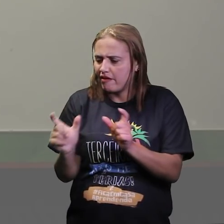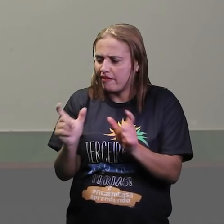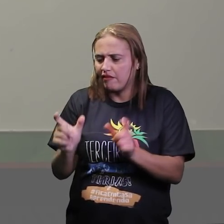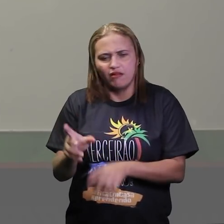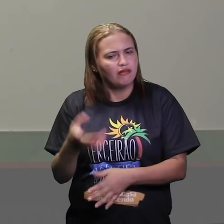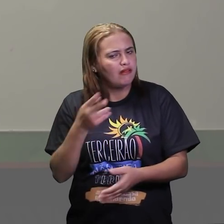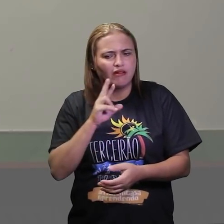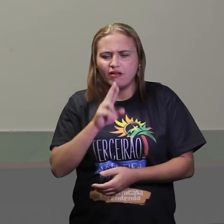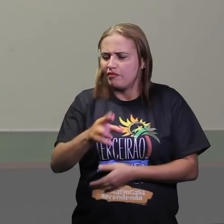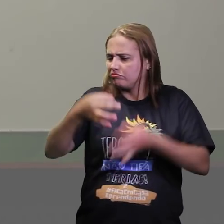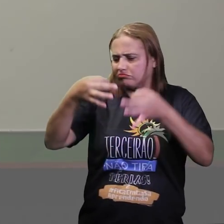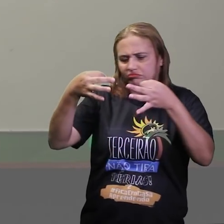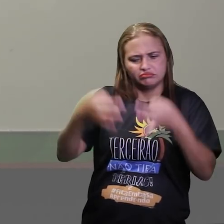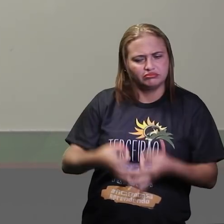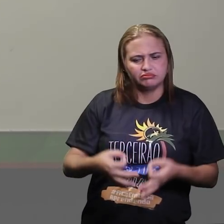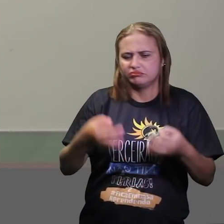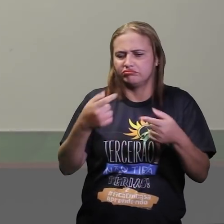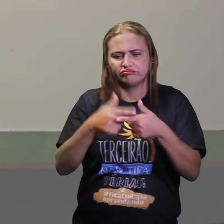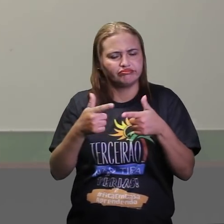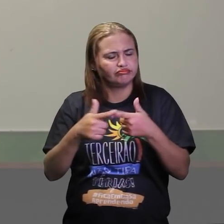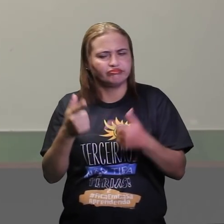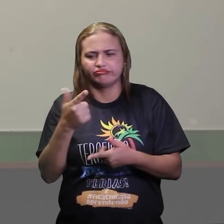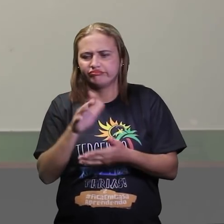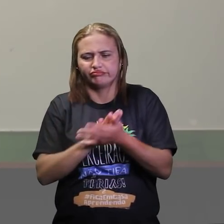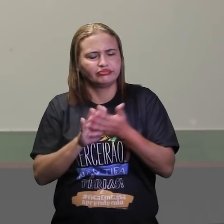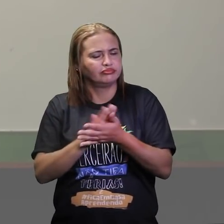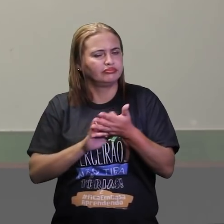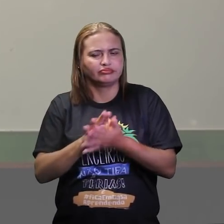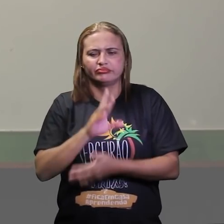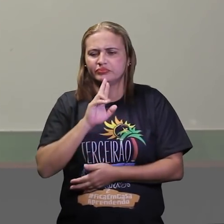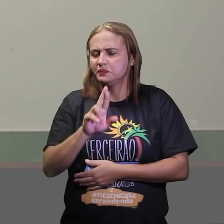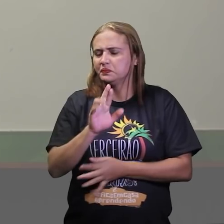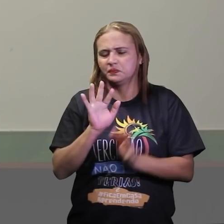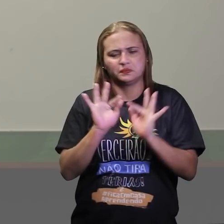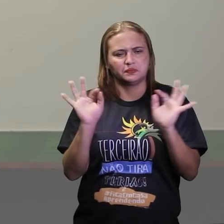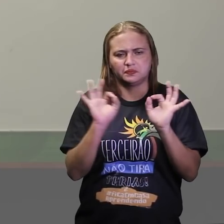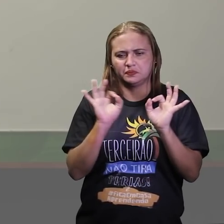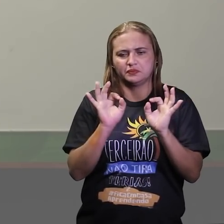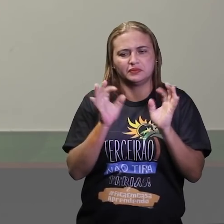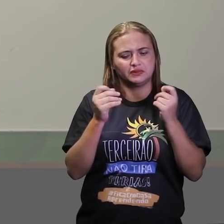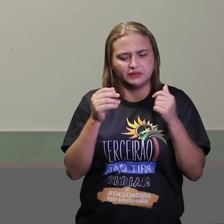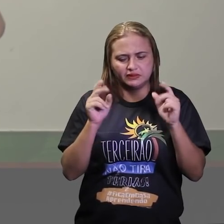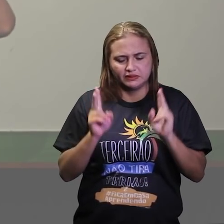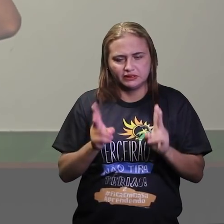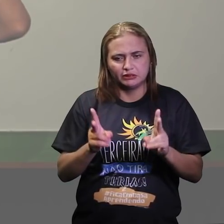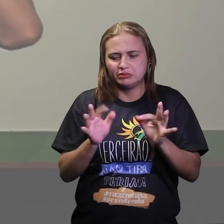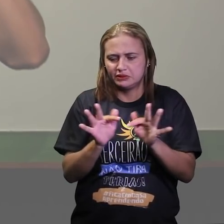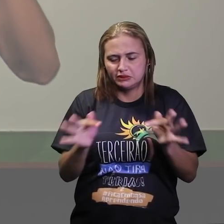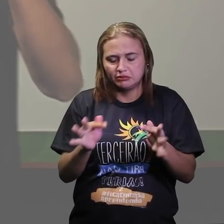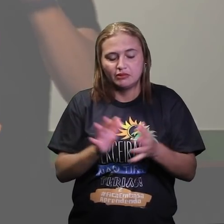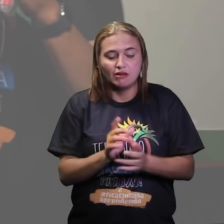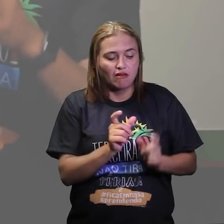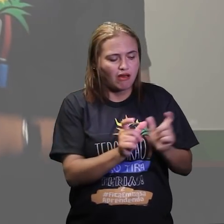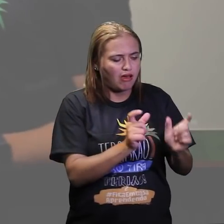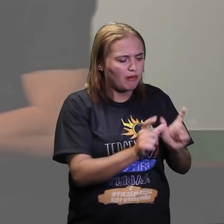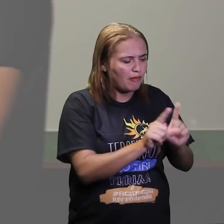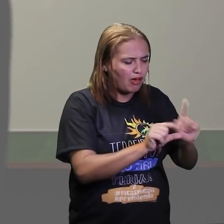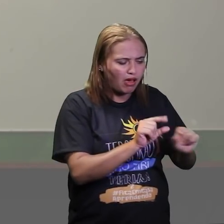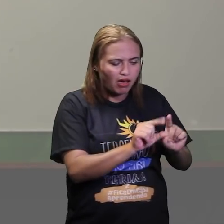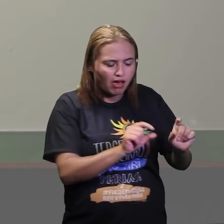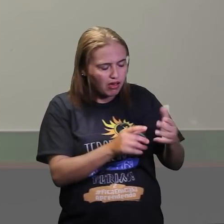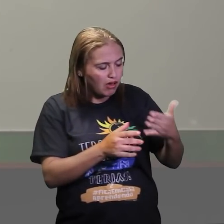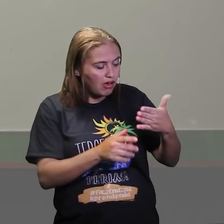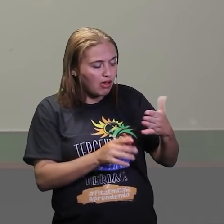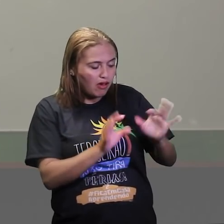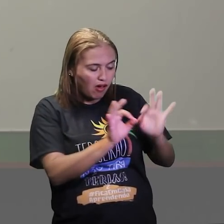numa boa, sem problema nenhum. O grande dilema é tu lembrares essas palavras, tá? Tu pegares isso aqui,